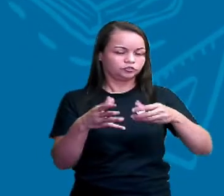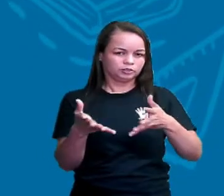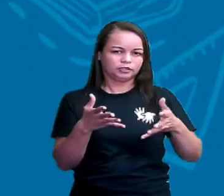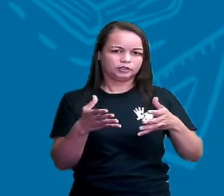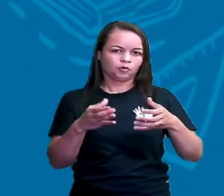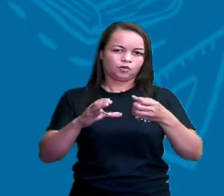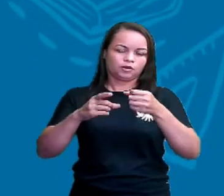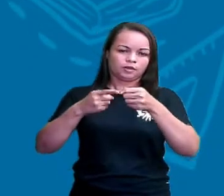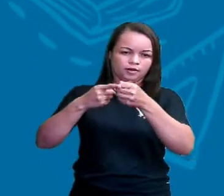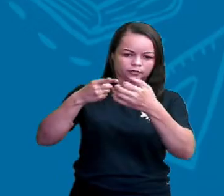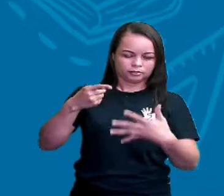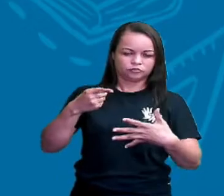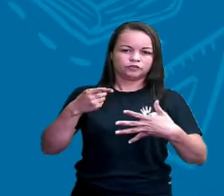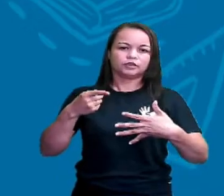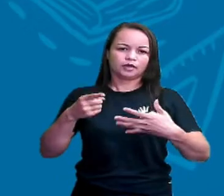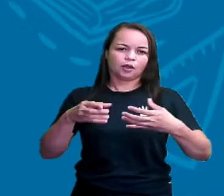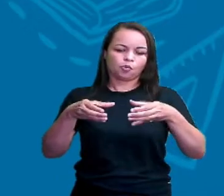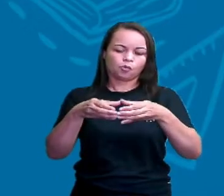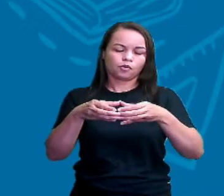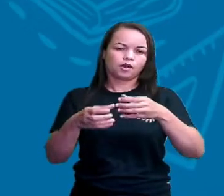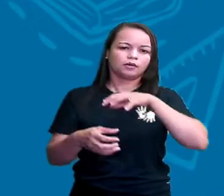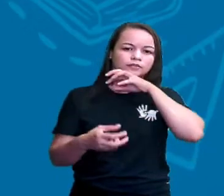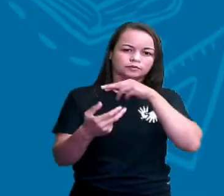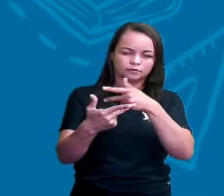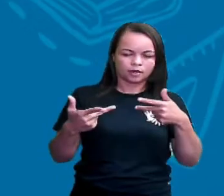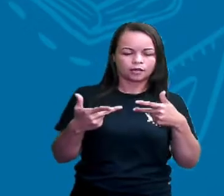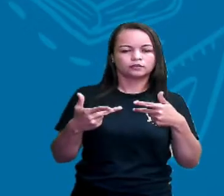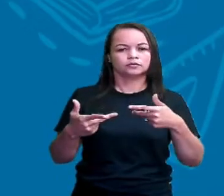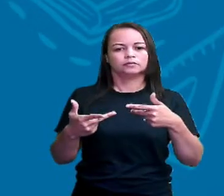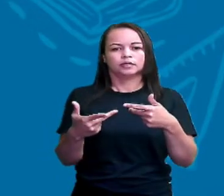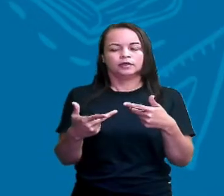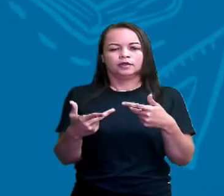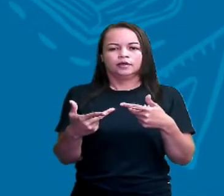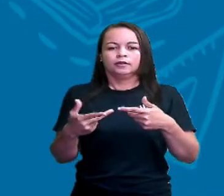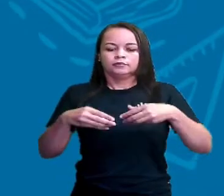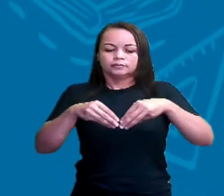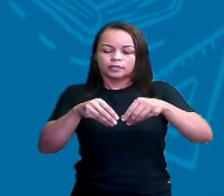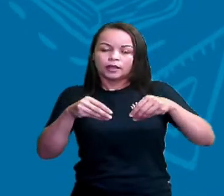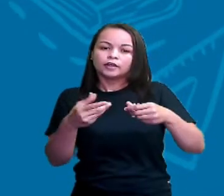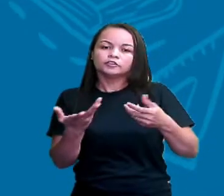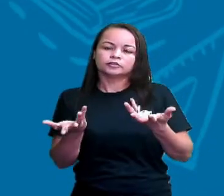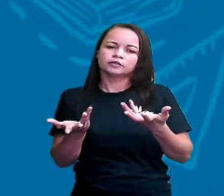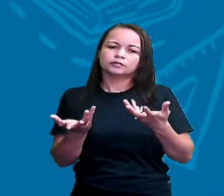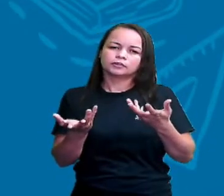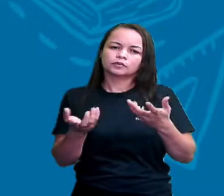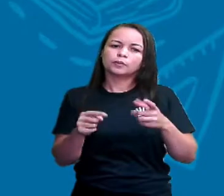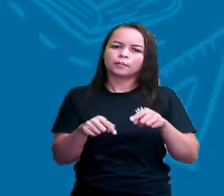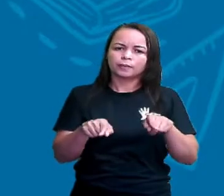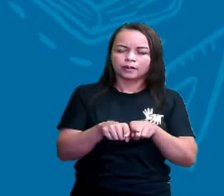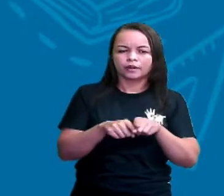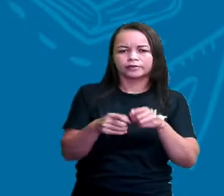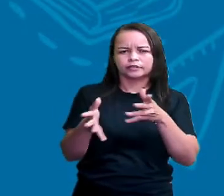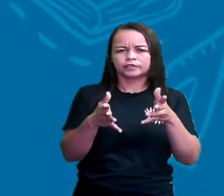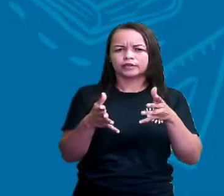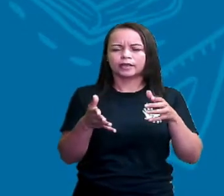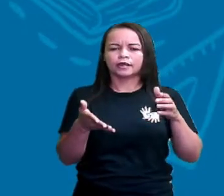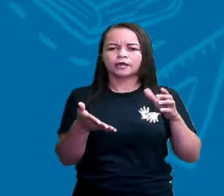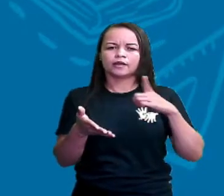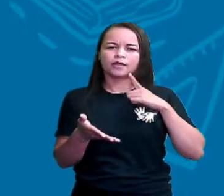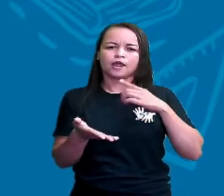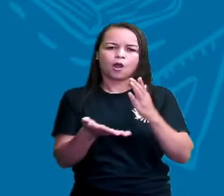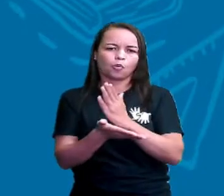animais terrestres, apesar de alguns deles também possuírem a capacidade também, né, de